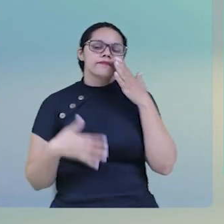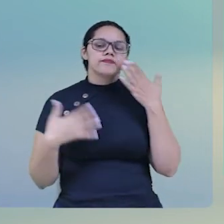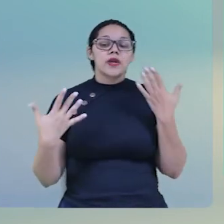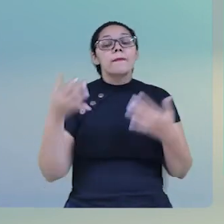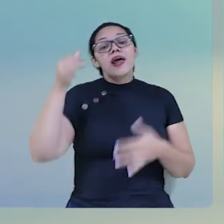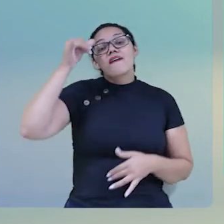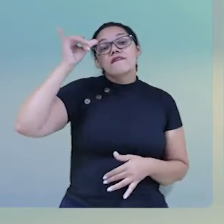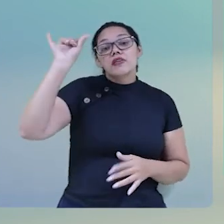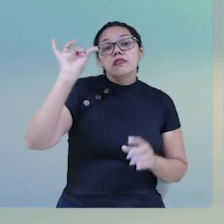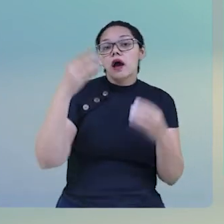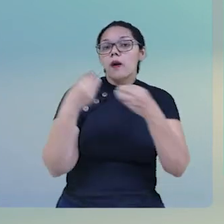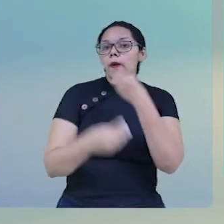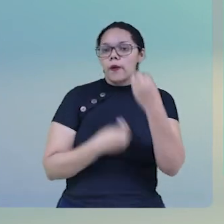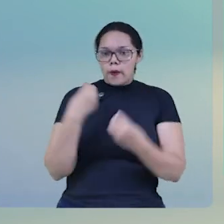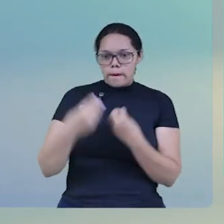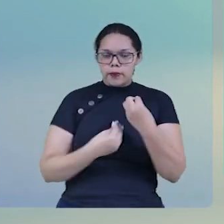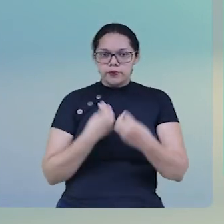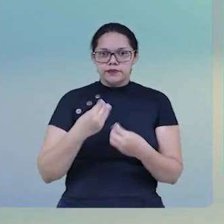Prevenir.